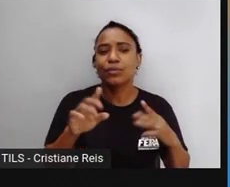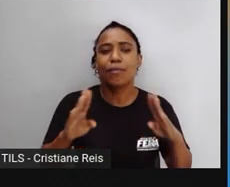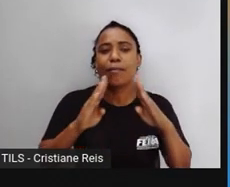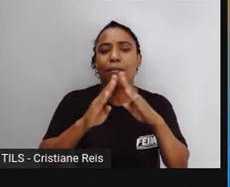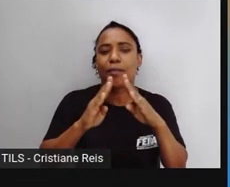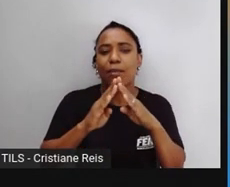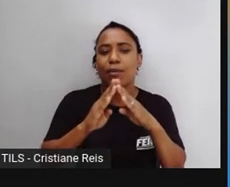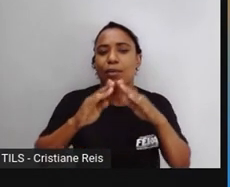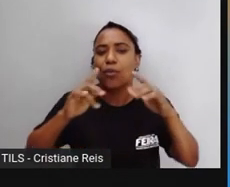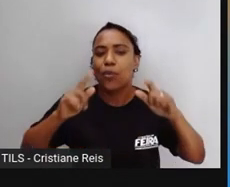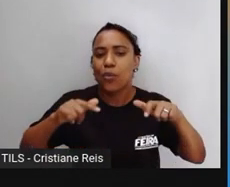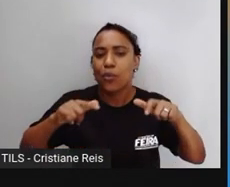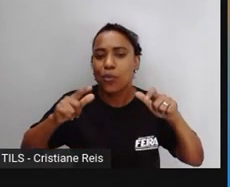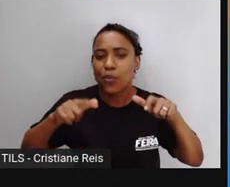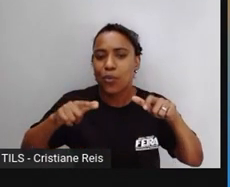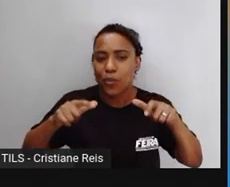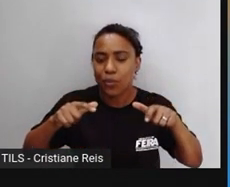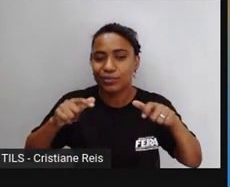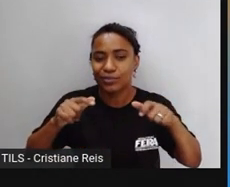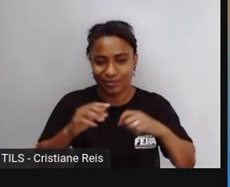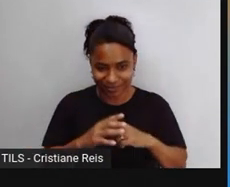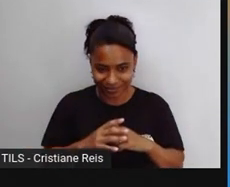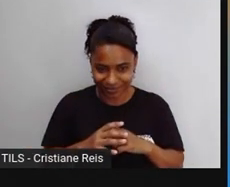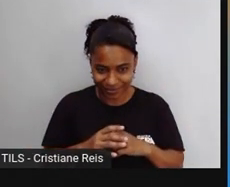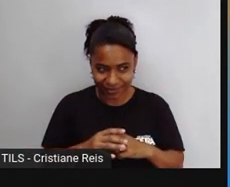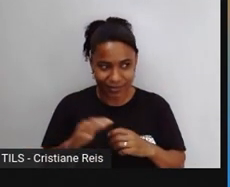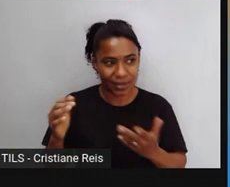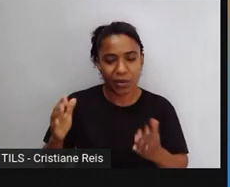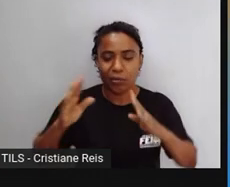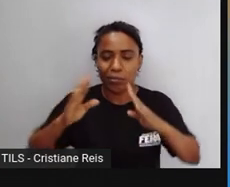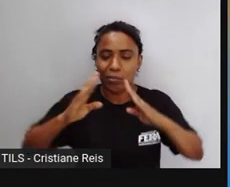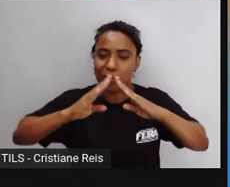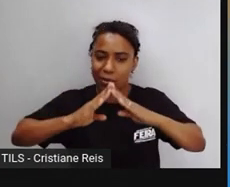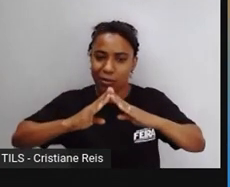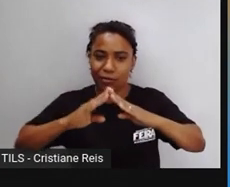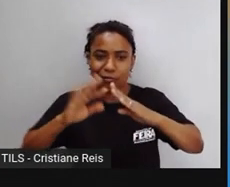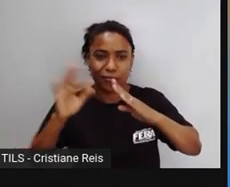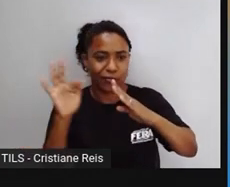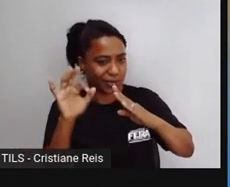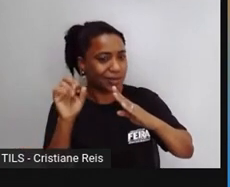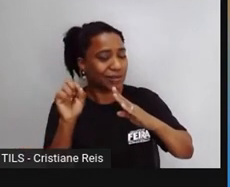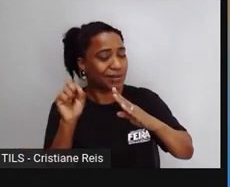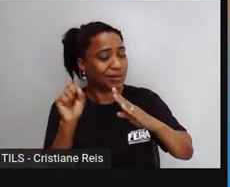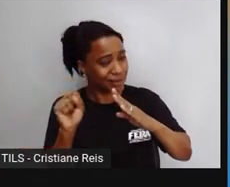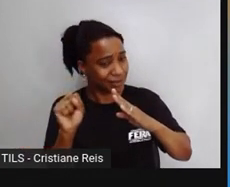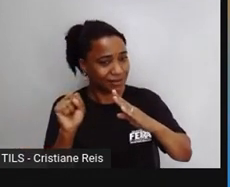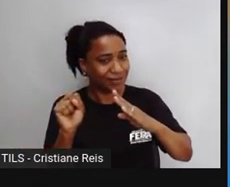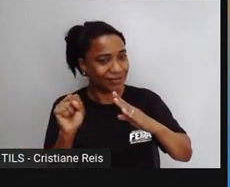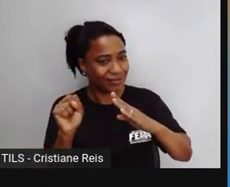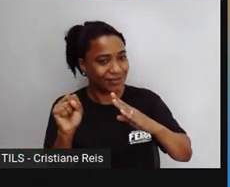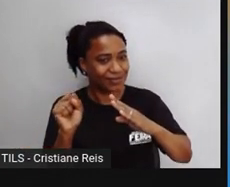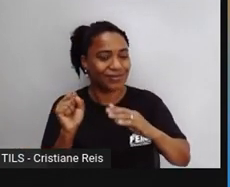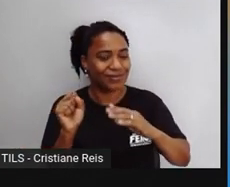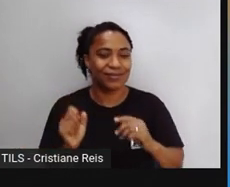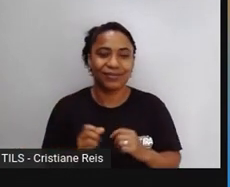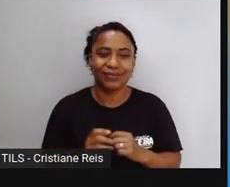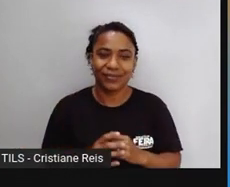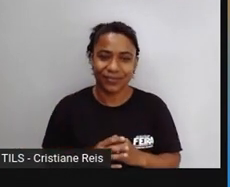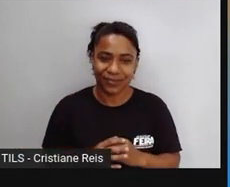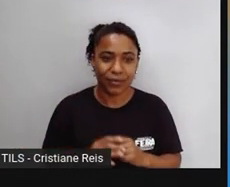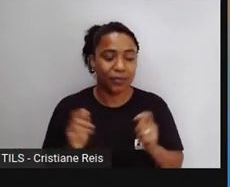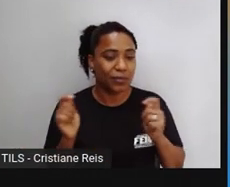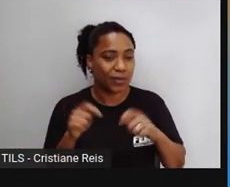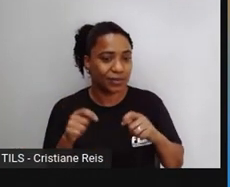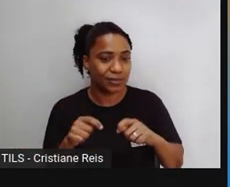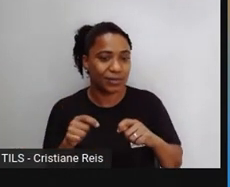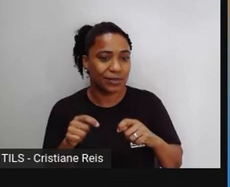eu optei falar o nome da cidade. I live in Feira de Santana City. Eu vivo na cidade de Feira de Santana. Mas se você